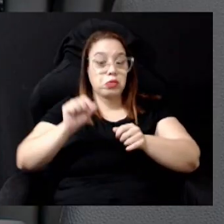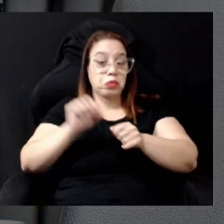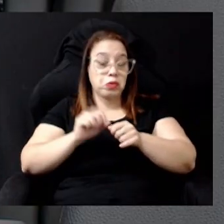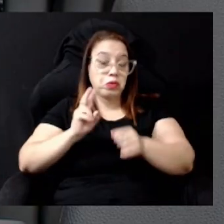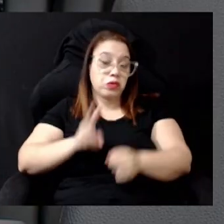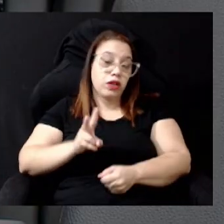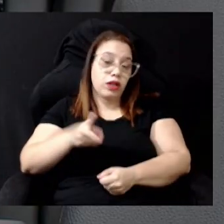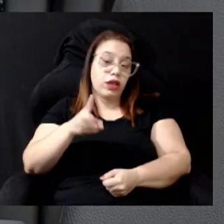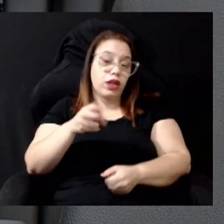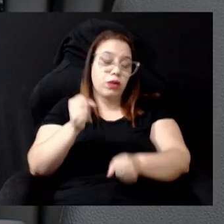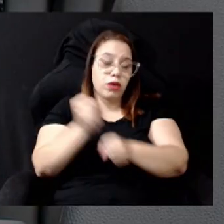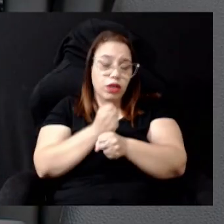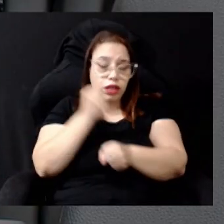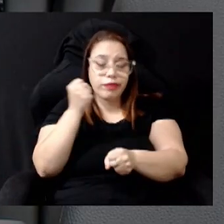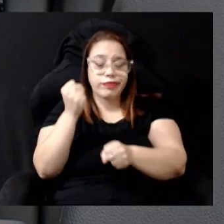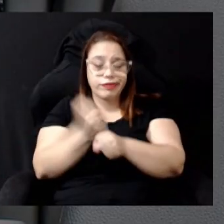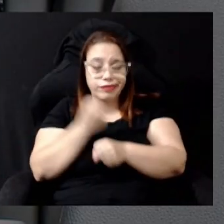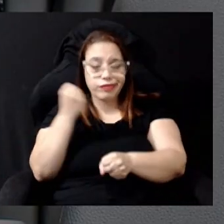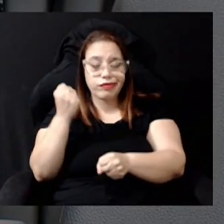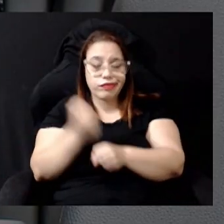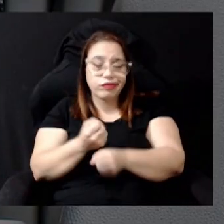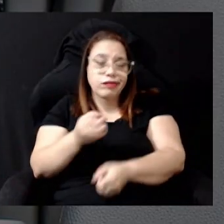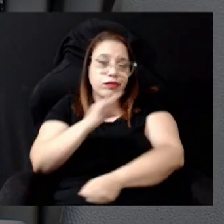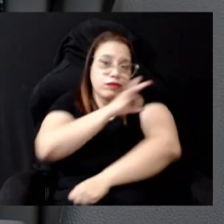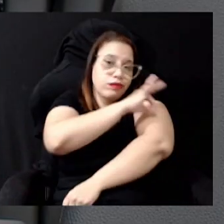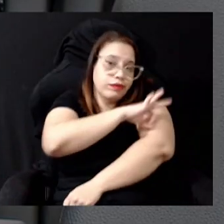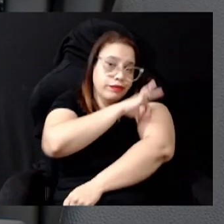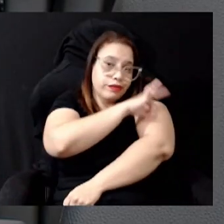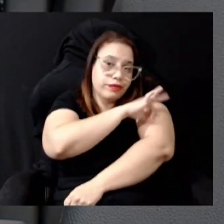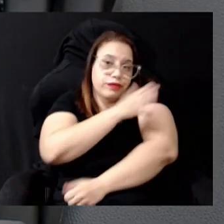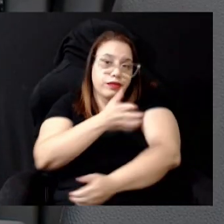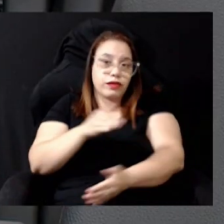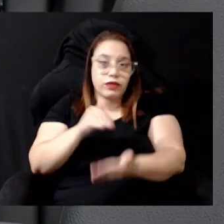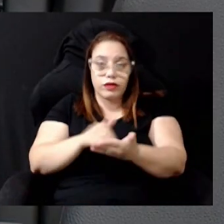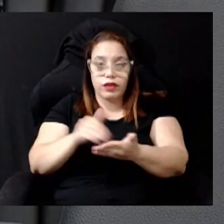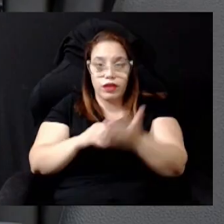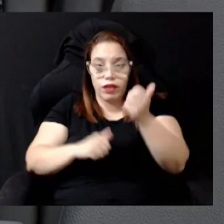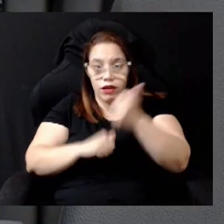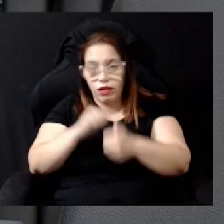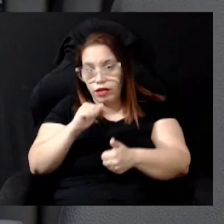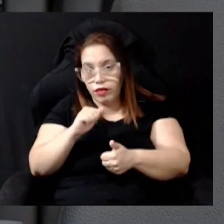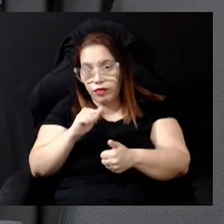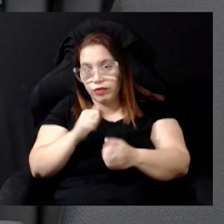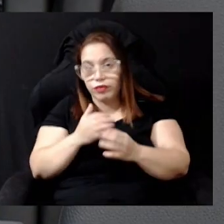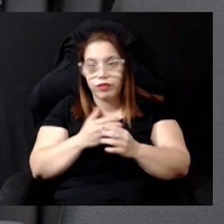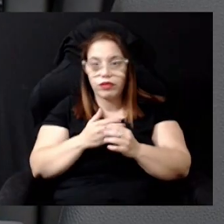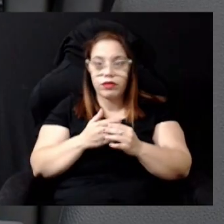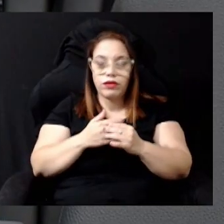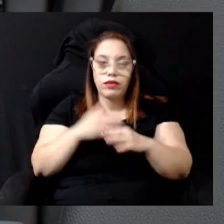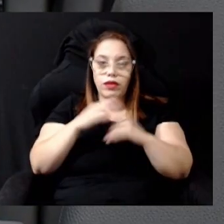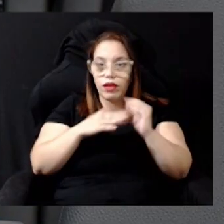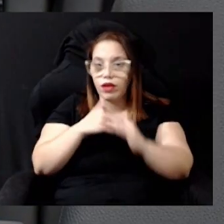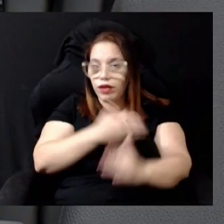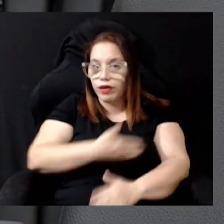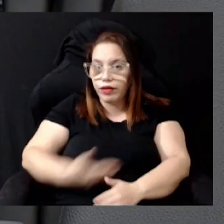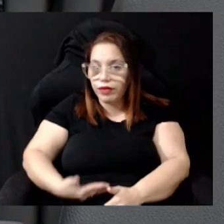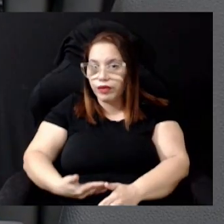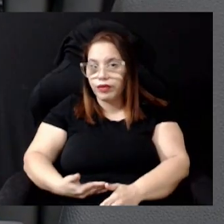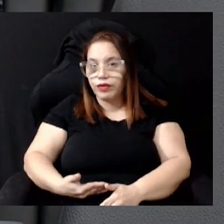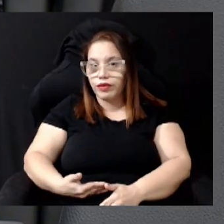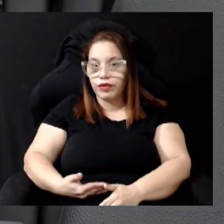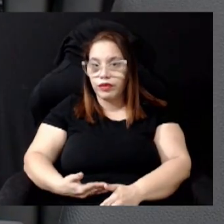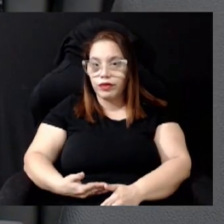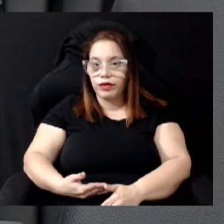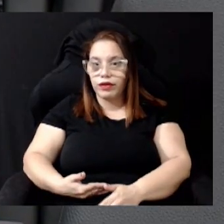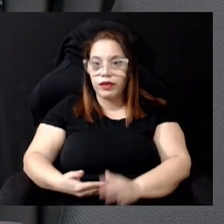em parceria com a prefeitura, não é? Com a Secretaria de Esporte, Secretaria de Serviços Públicos, porque tem campo de várzea que está